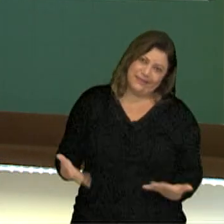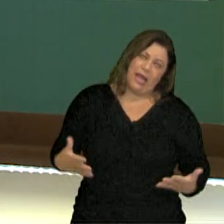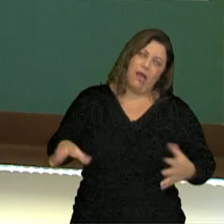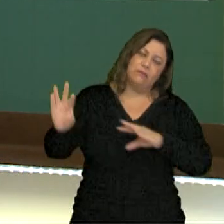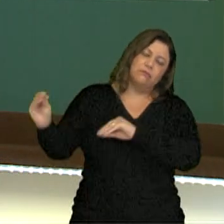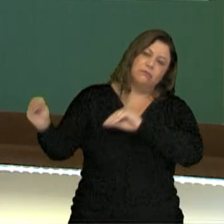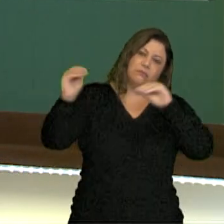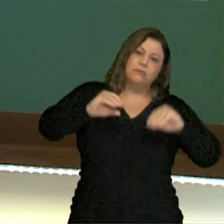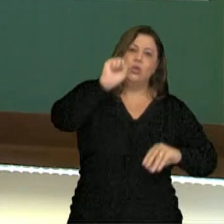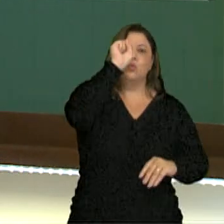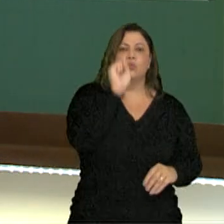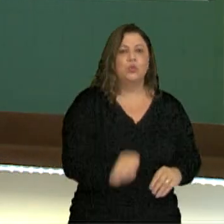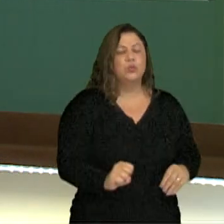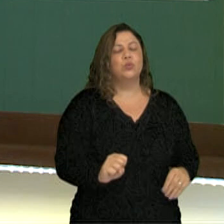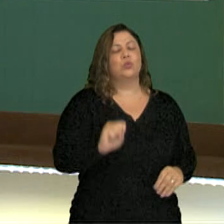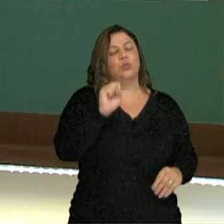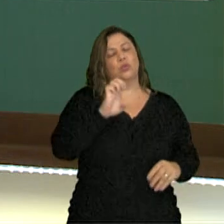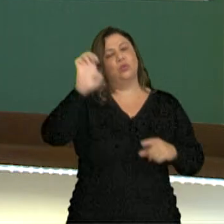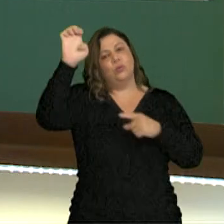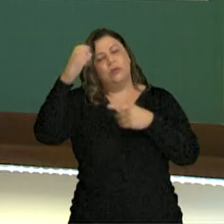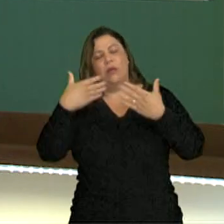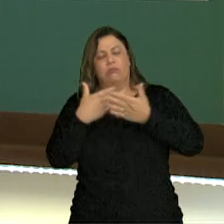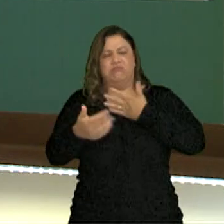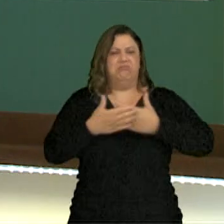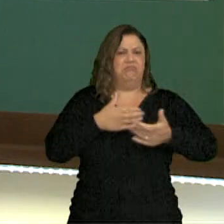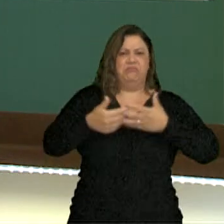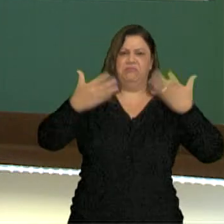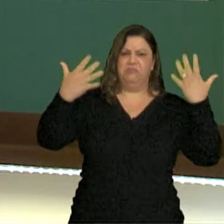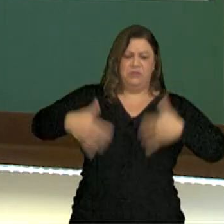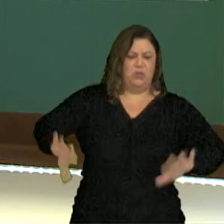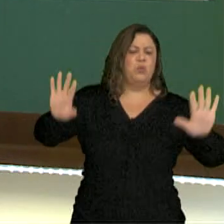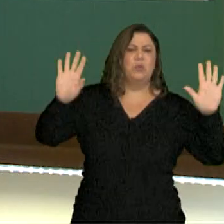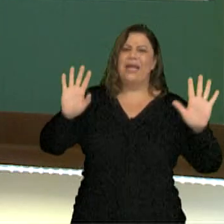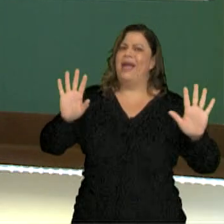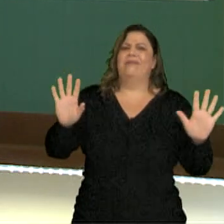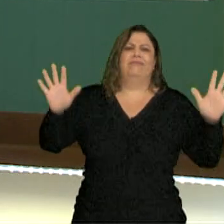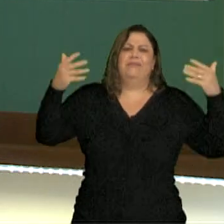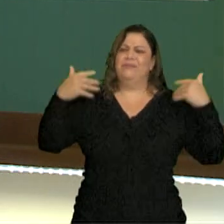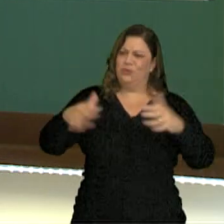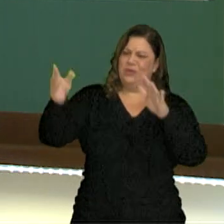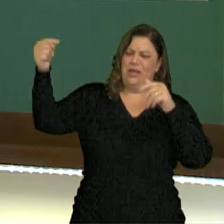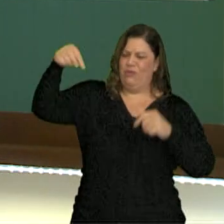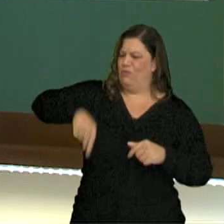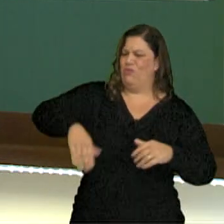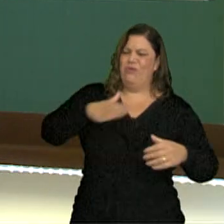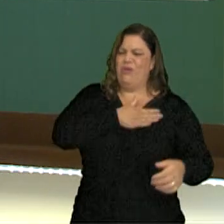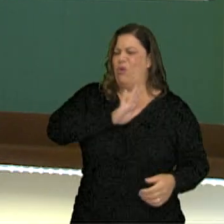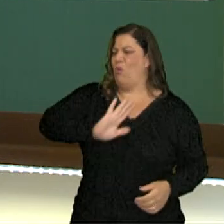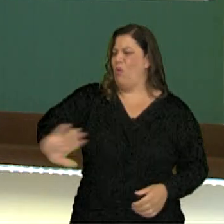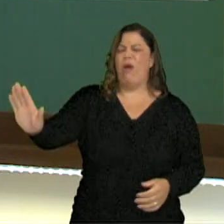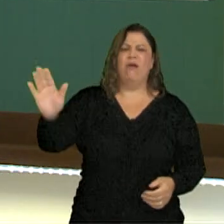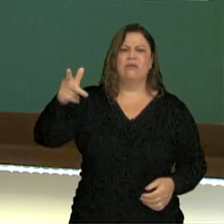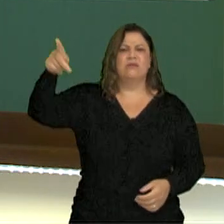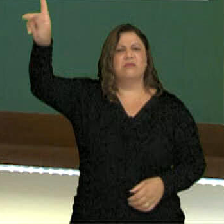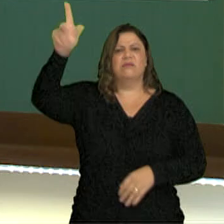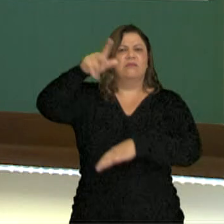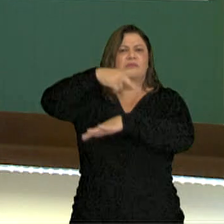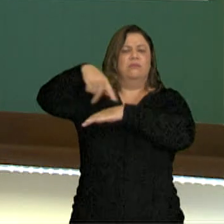Migram para o sul, migram para o sudeste, as pessoas falam, eu não quero você aqui, eu não gosto de pessoas que vêm de outro